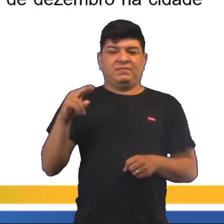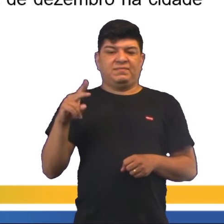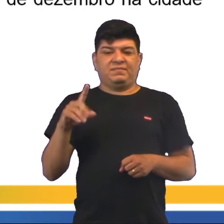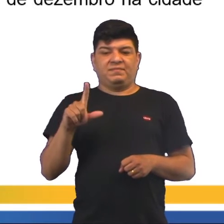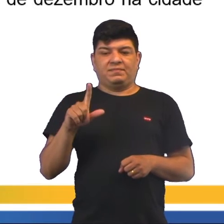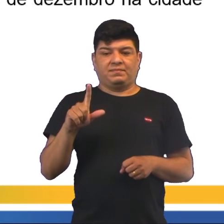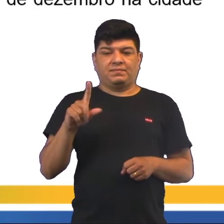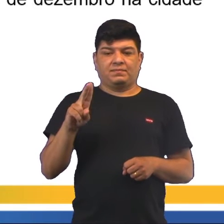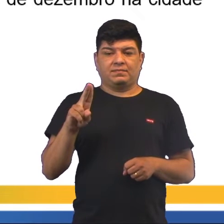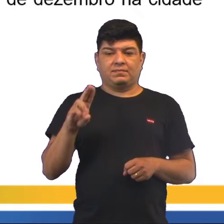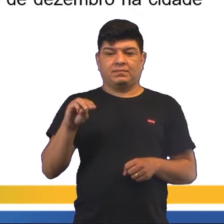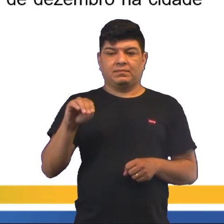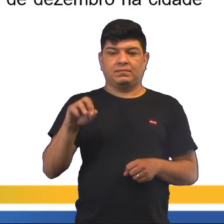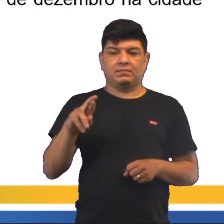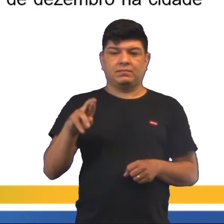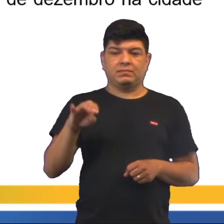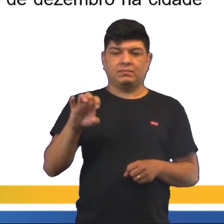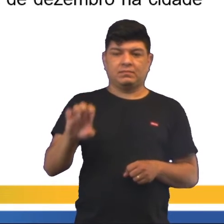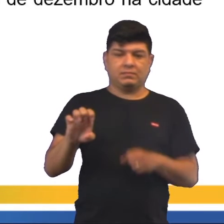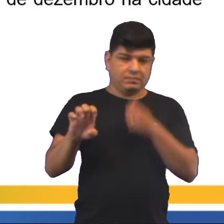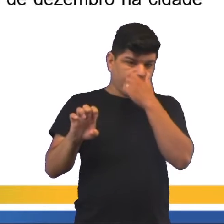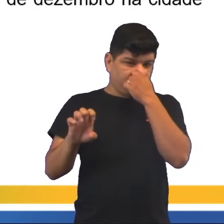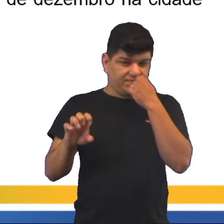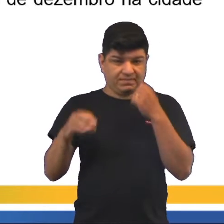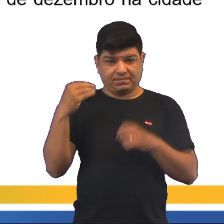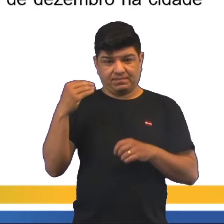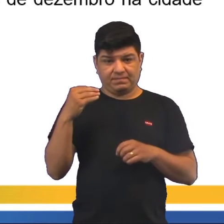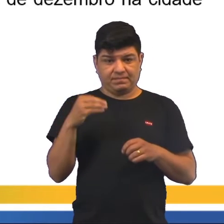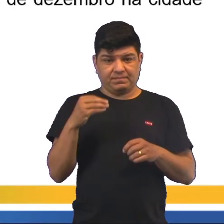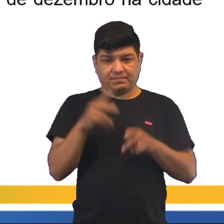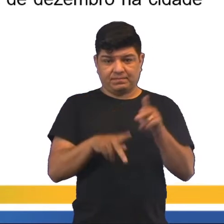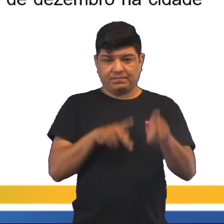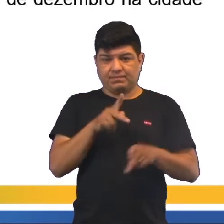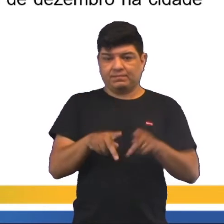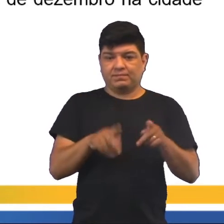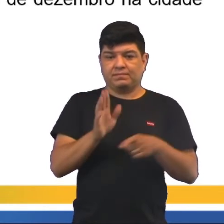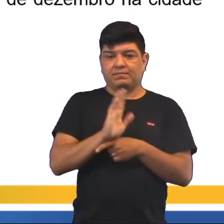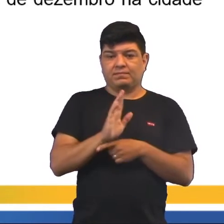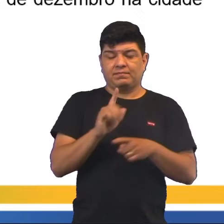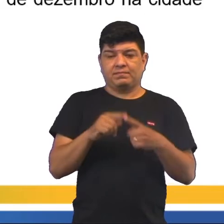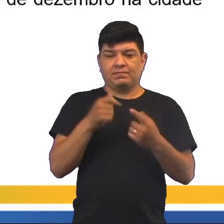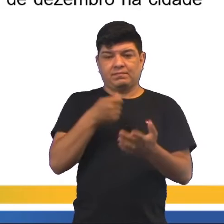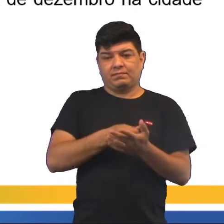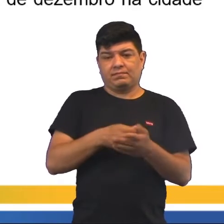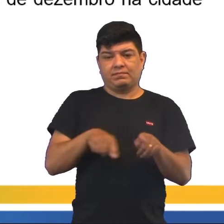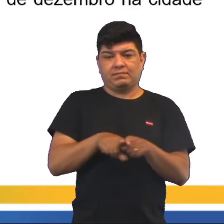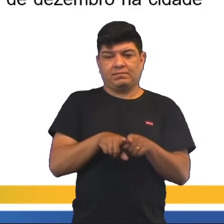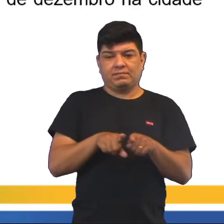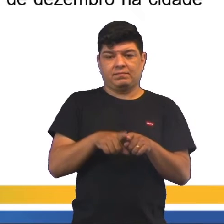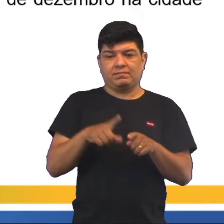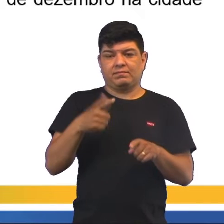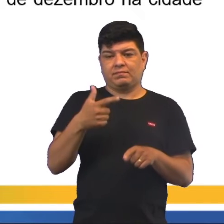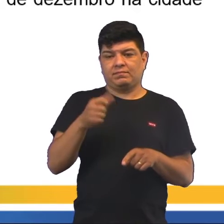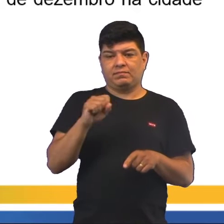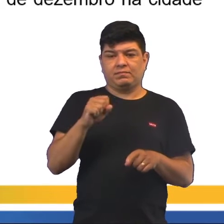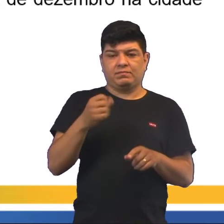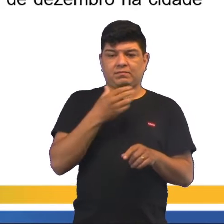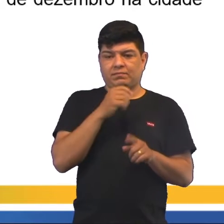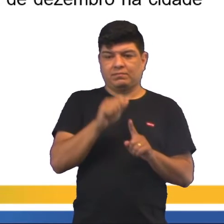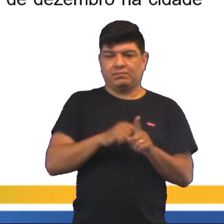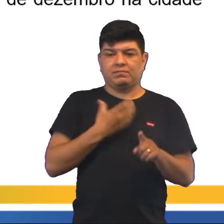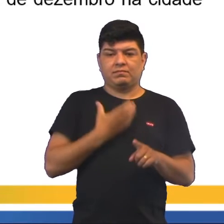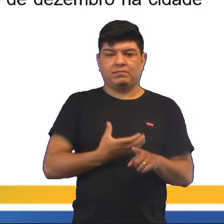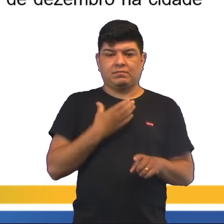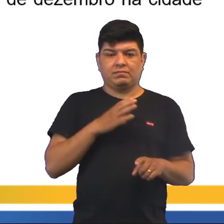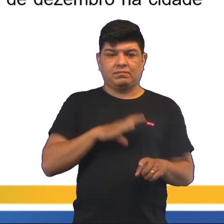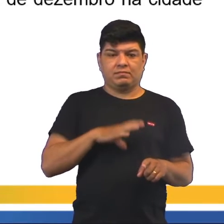Lumière fariam as primeiras exibições públicas e pagas do cinema, mais precisamente em 28 de dezembro, na cidade